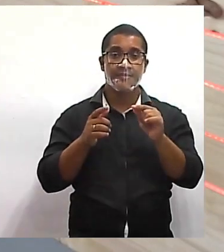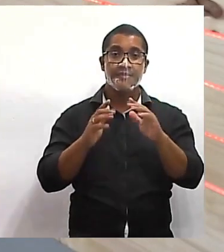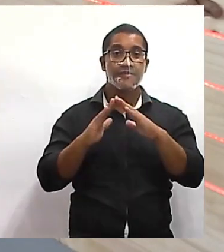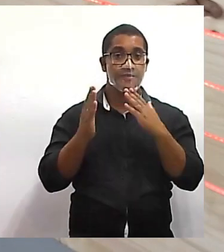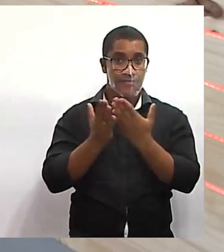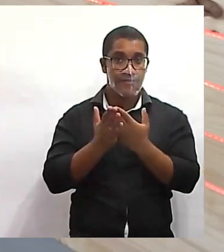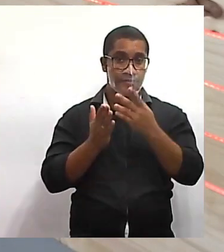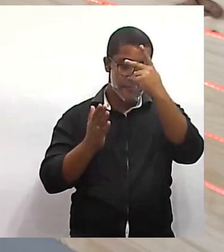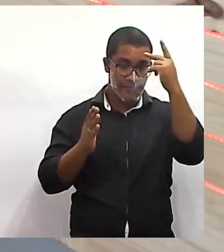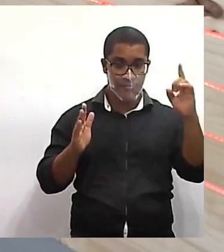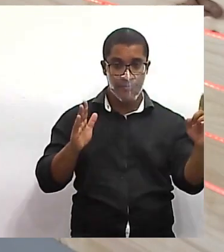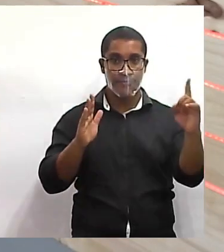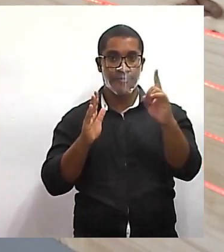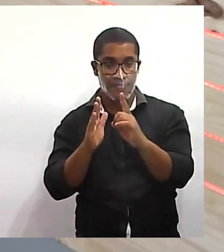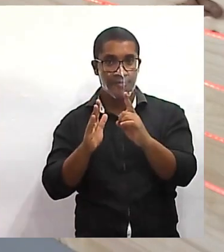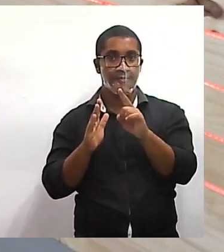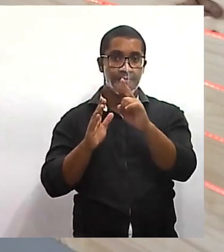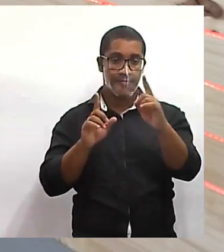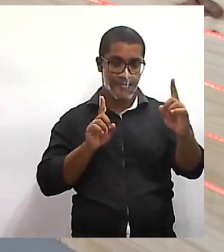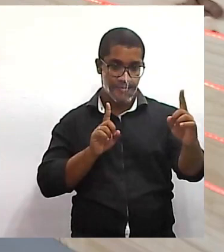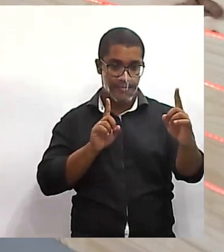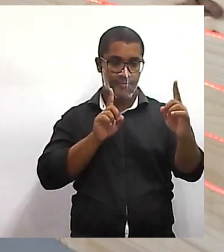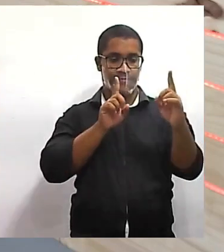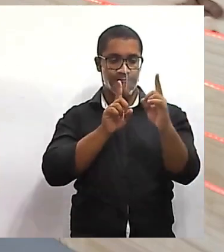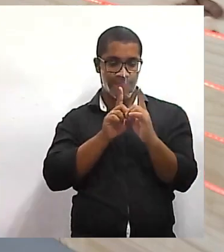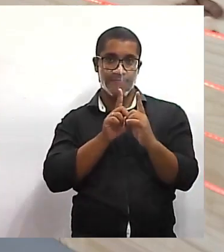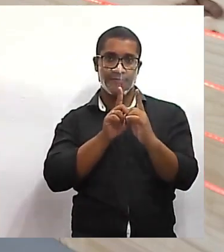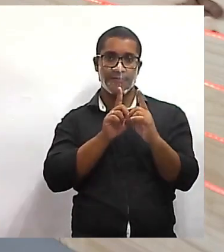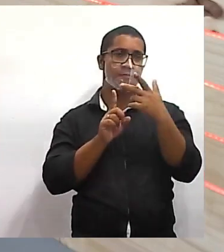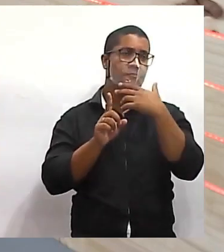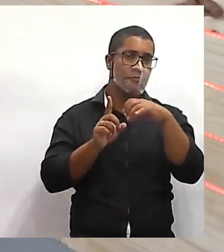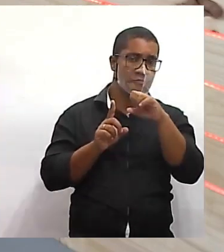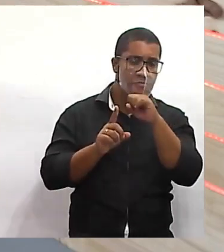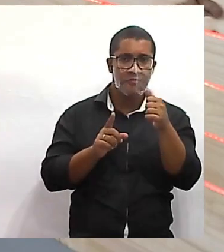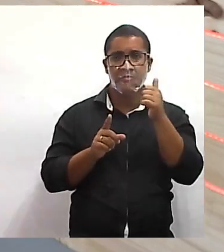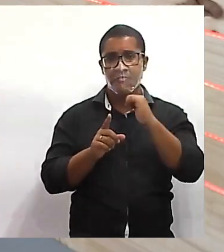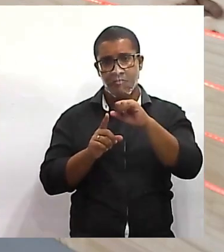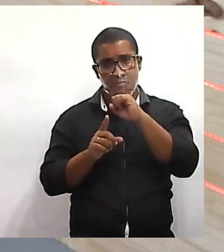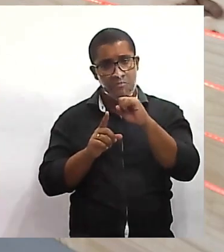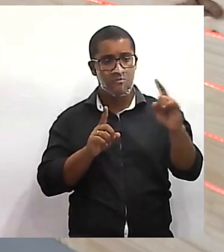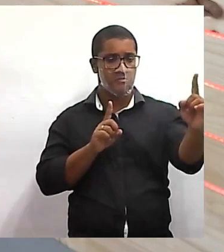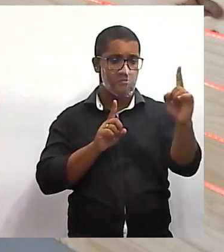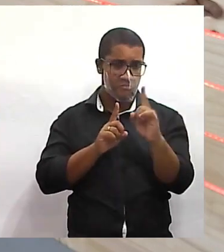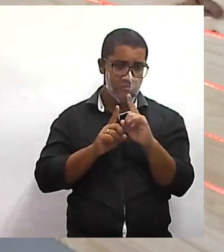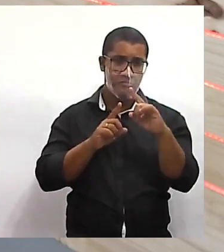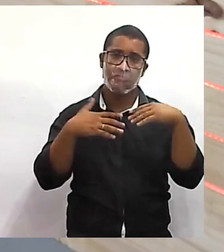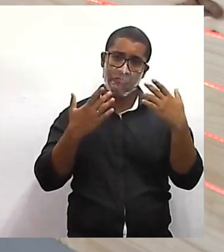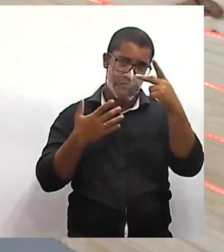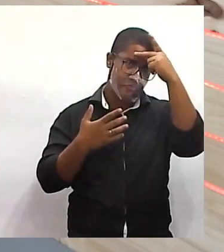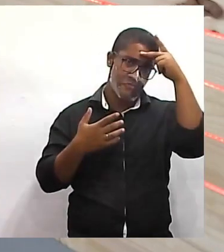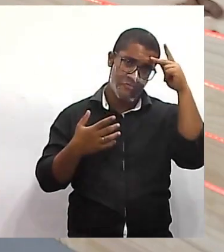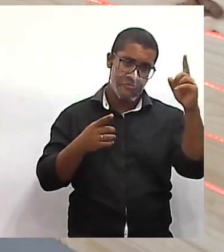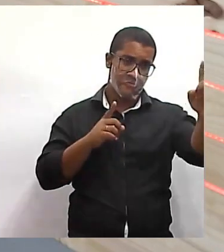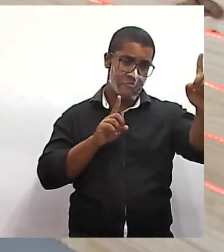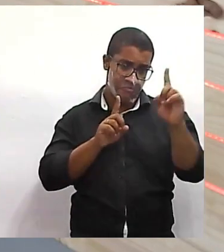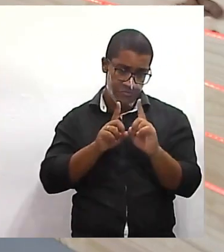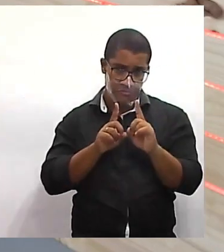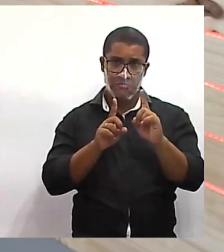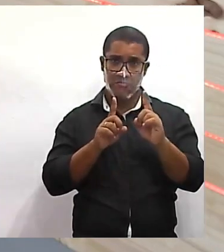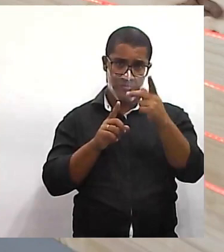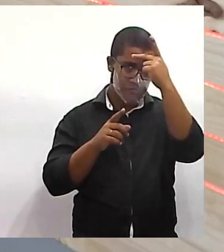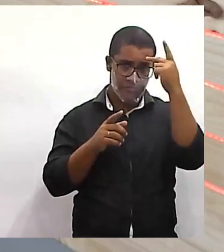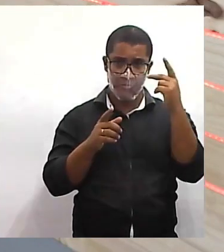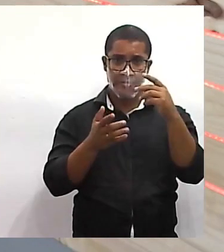É vocês que vão receber os pais, vão receber as autoridades, vão receber o público